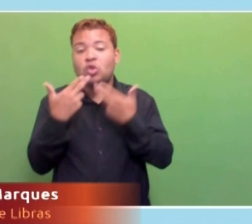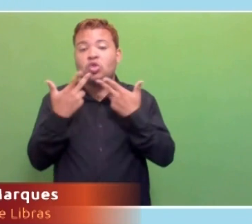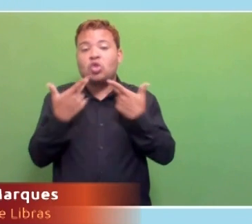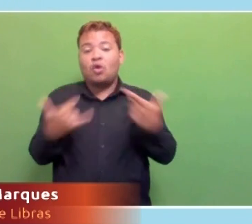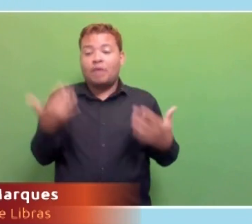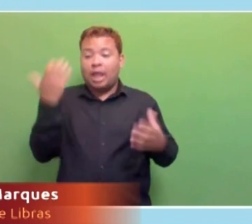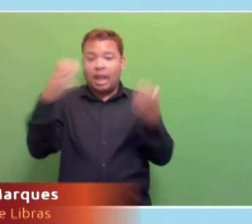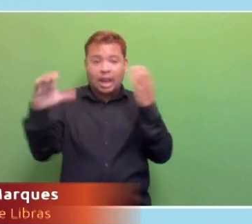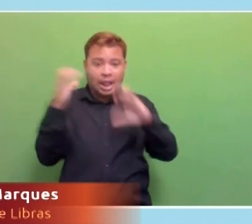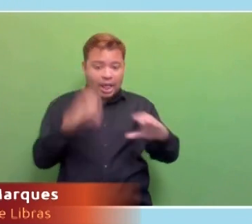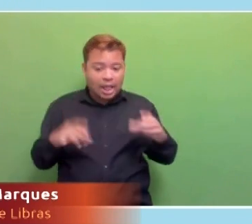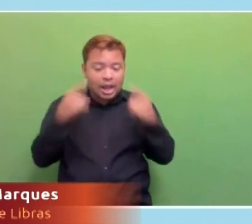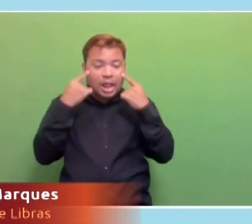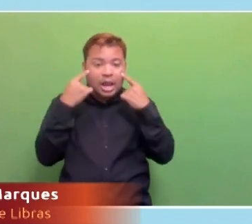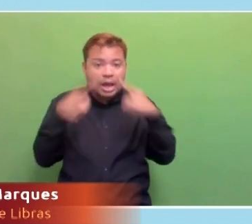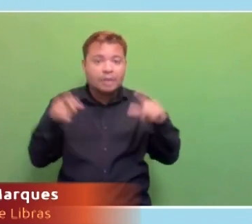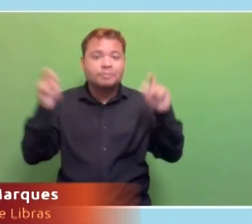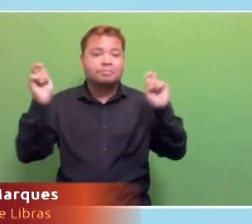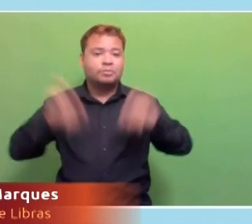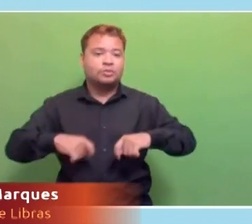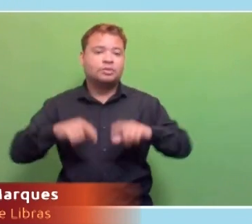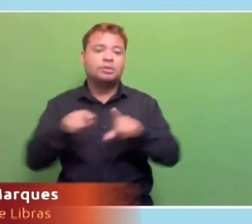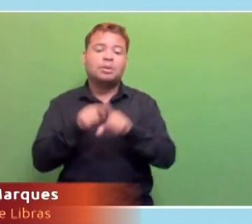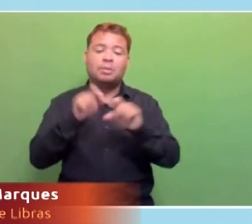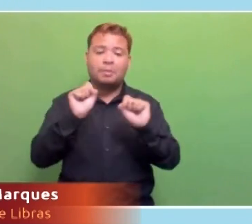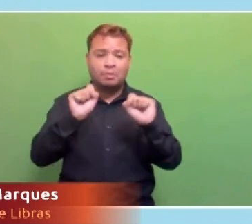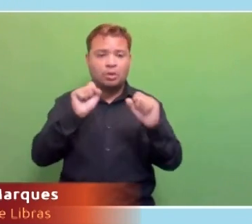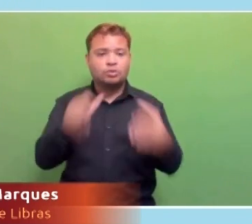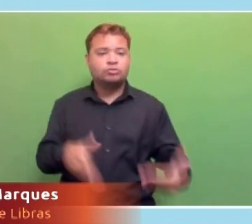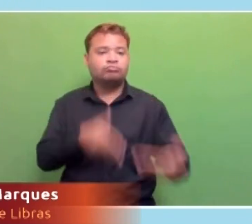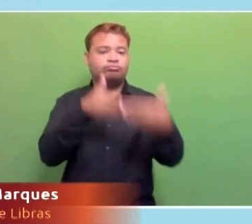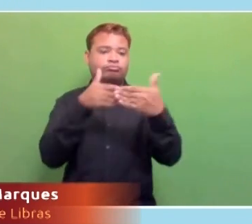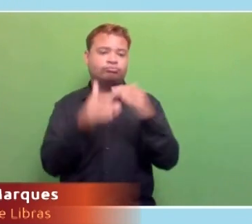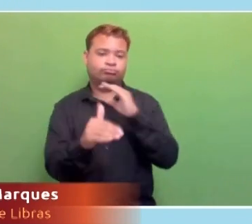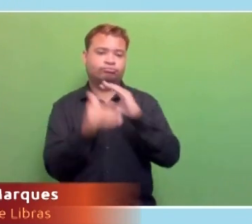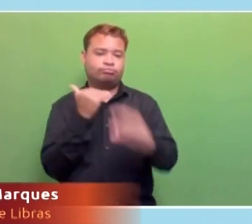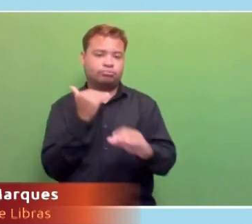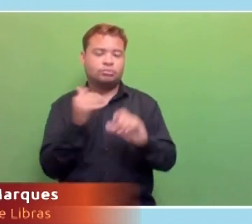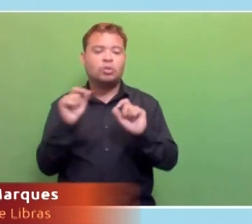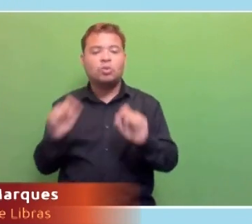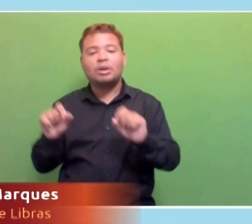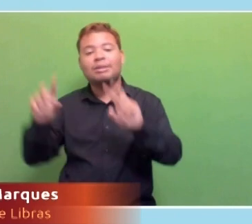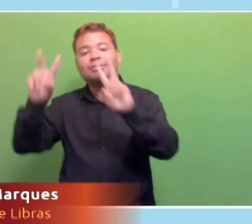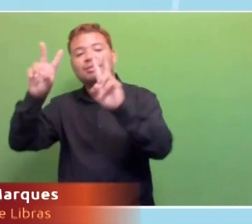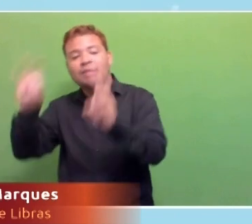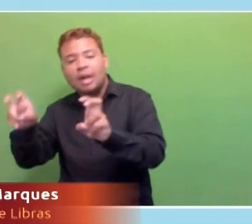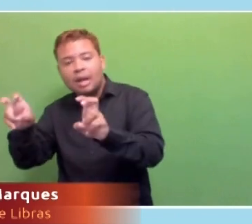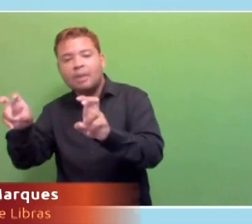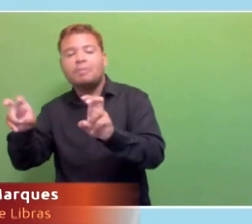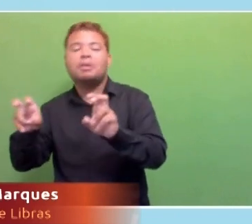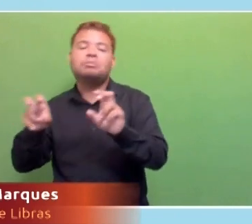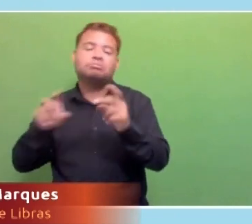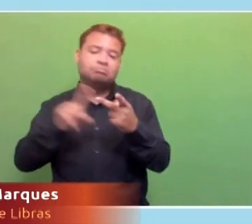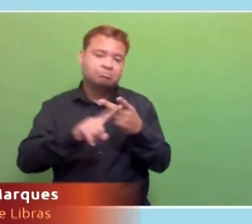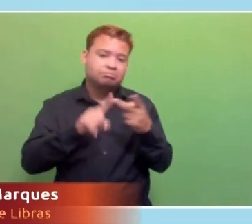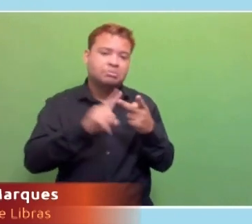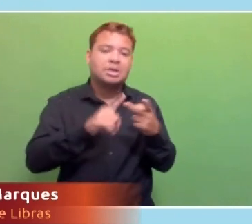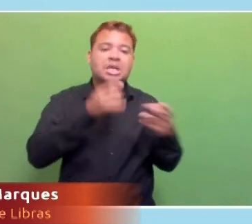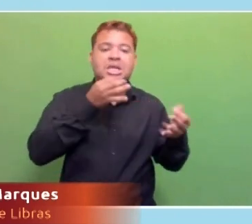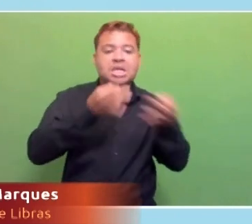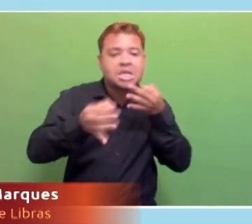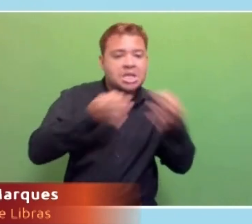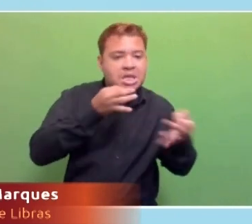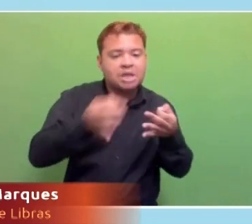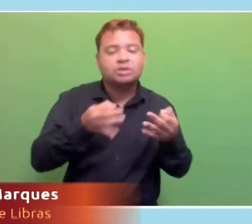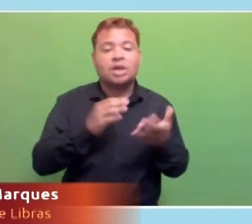aí. Além disso, você também pode entrar em contato direto com a gente, fazendo as suas sugestões de pauta, as suas críticas, seus elogios, pelo WhatsApp.